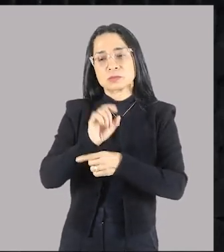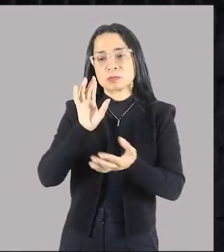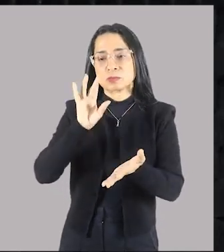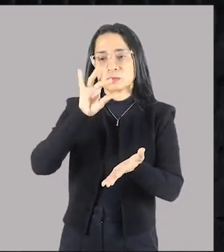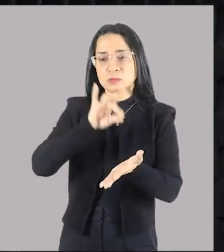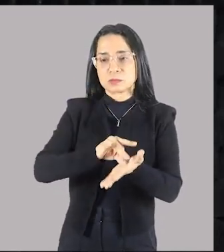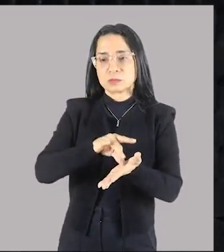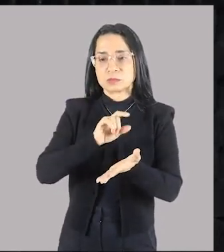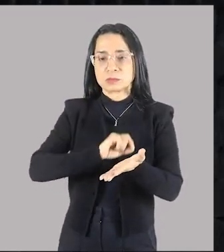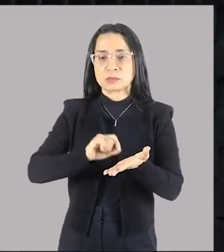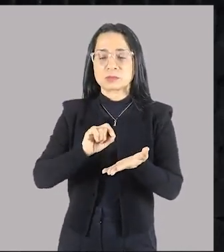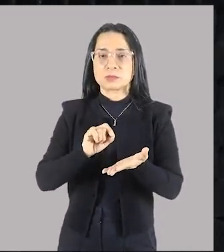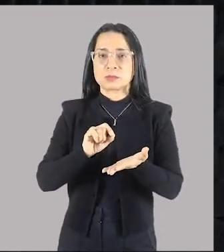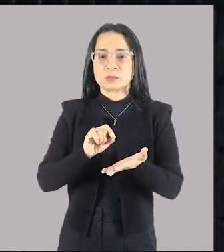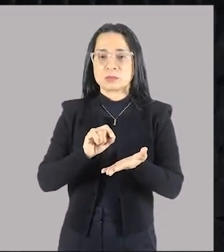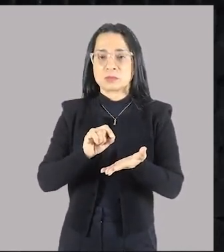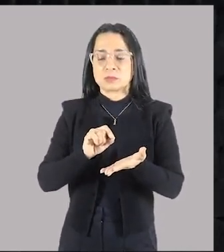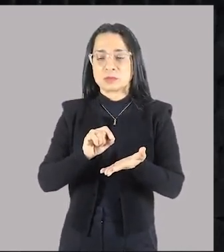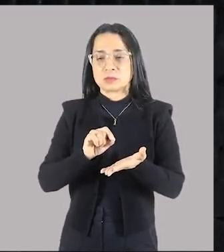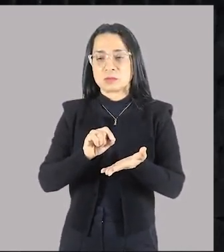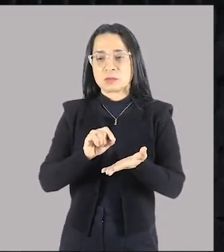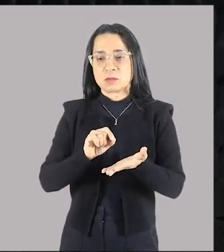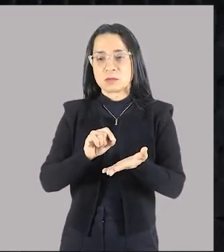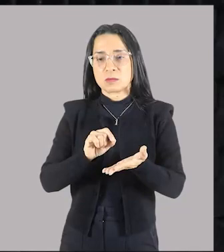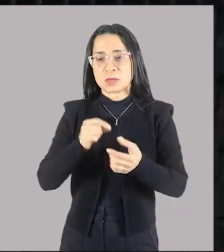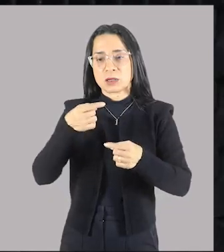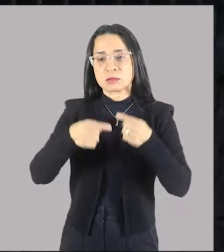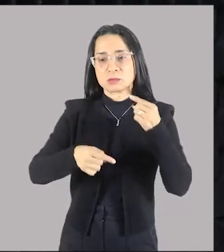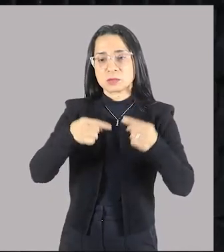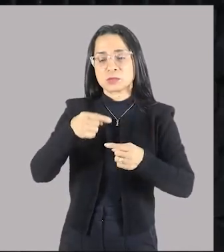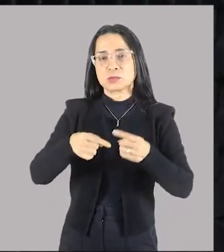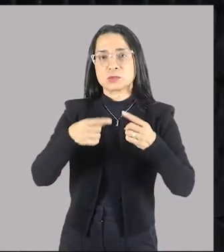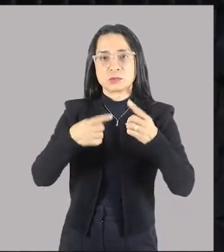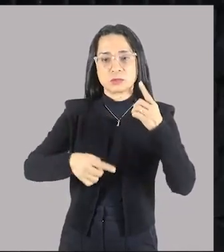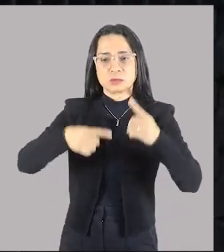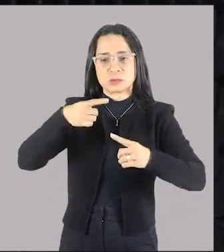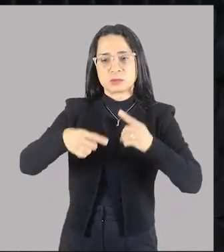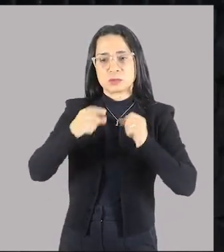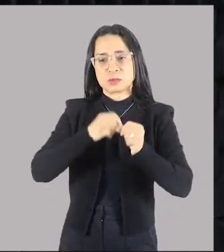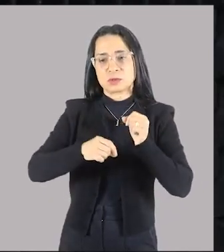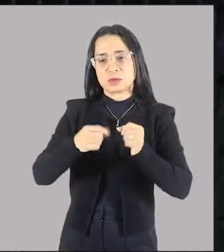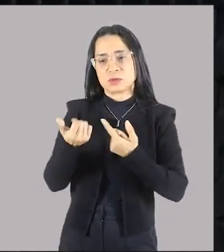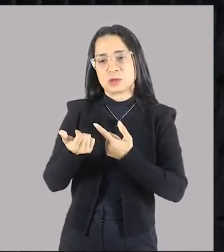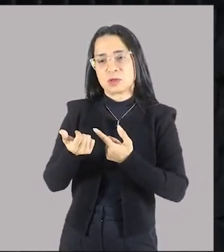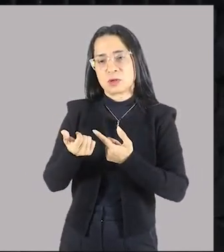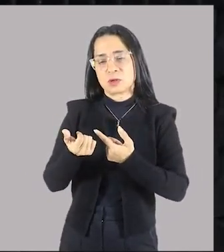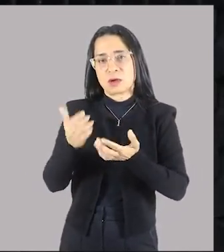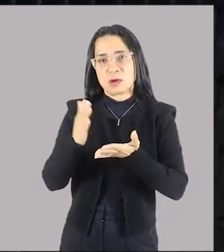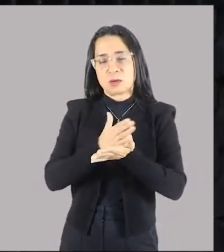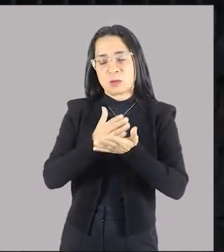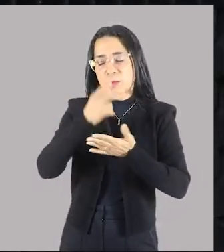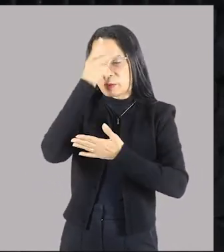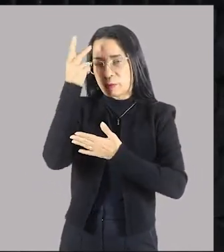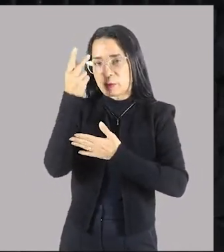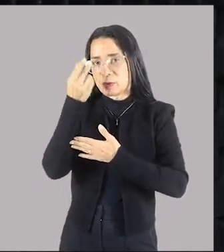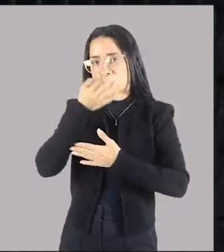se discutiu ali em 86, 87, houve alguns críticos da época que disseram que a Constituição demorou muito a